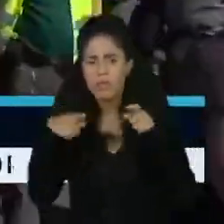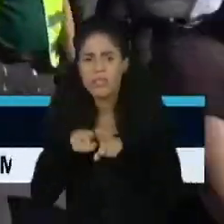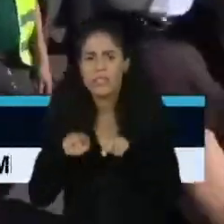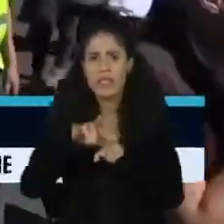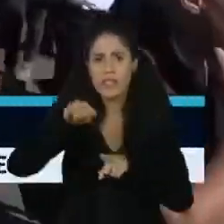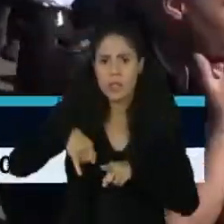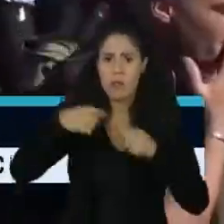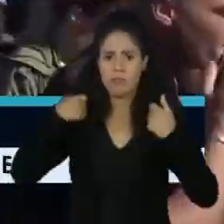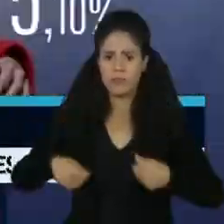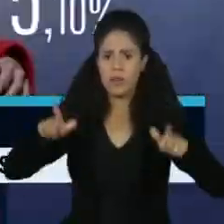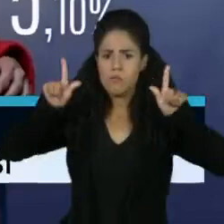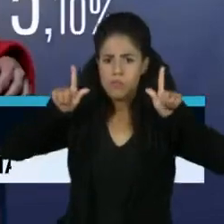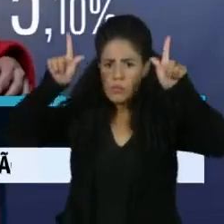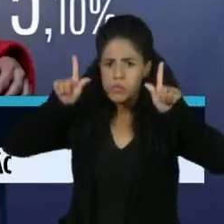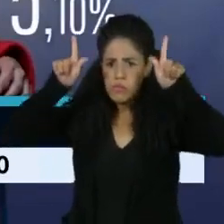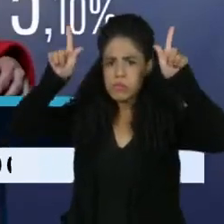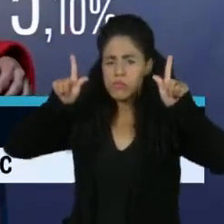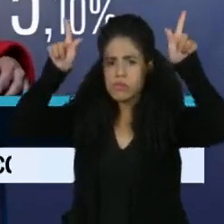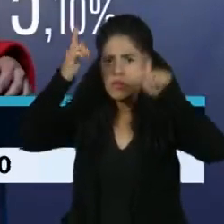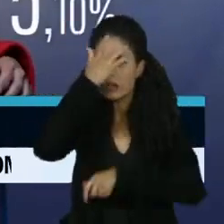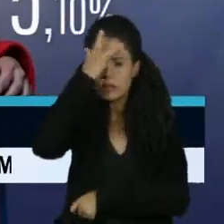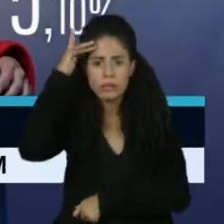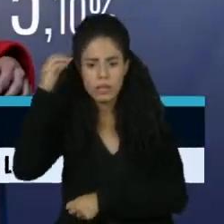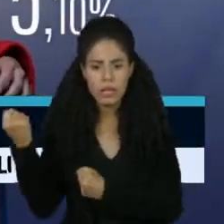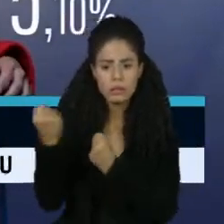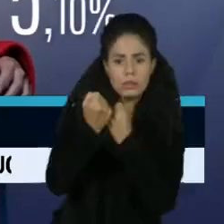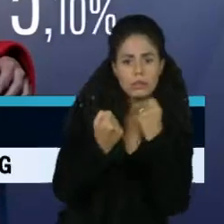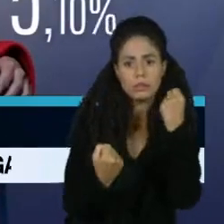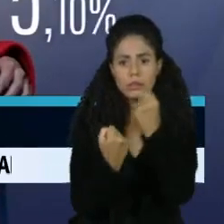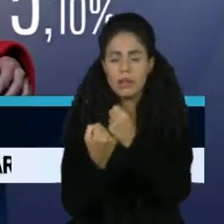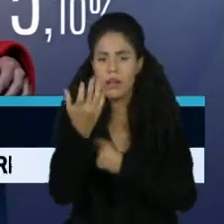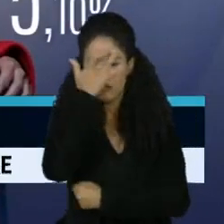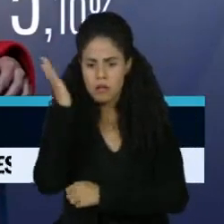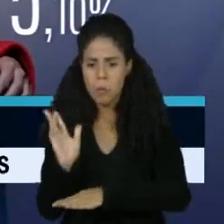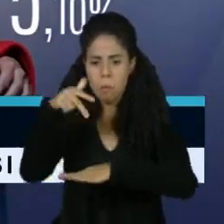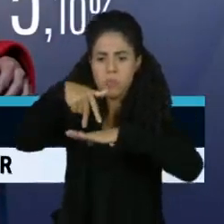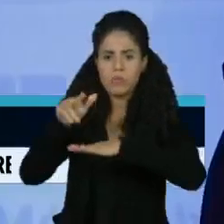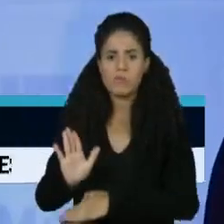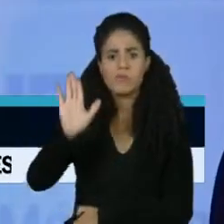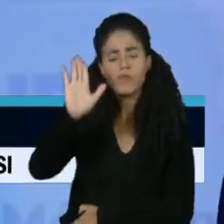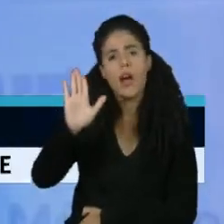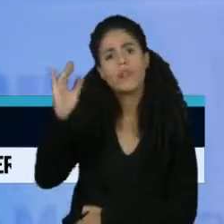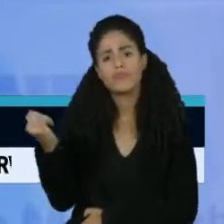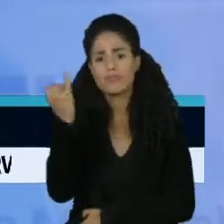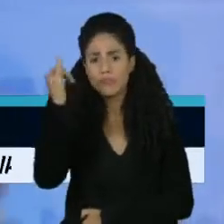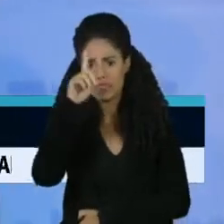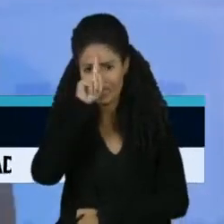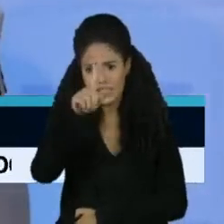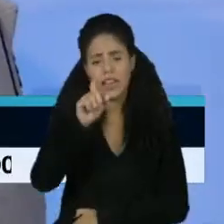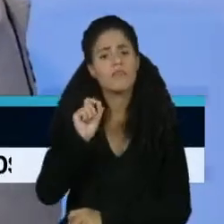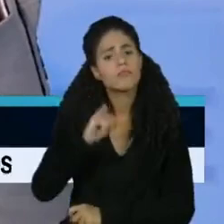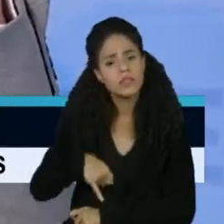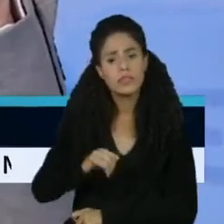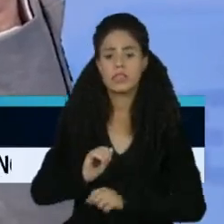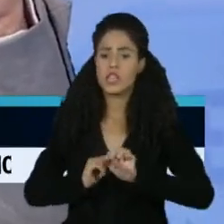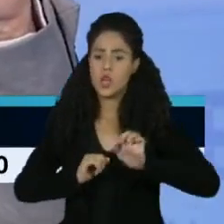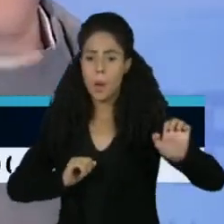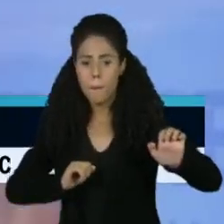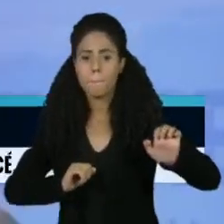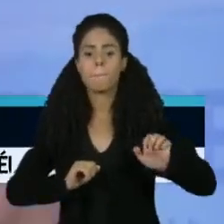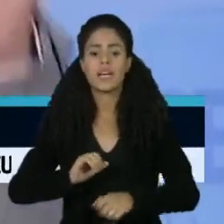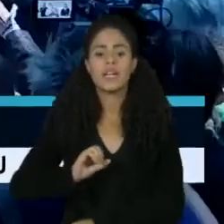dos coletes amarelos Por isso os apoios dos Derrotados ganham importância à esquerda jean-luc